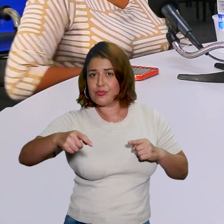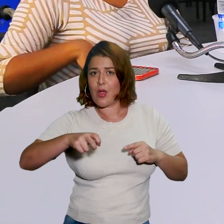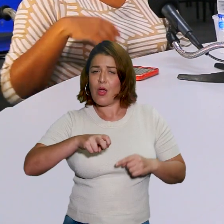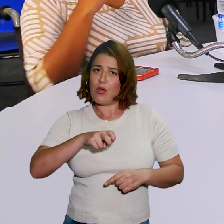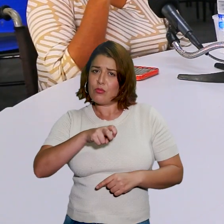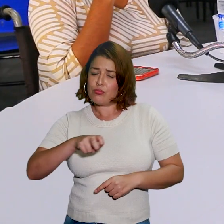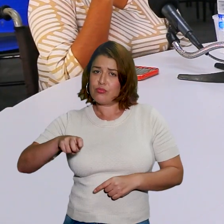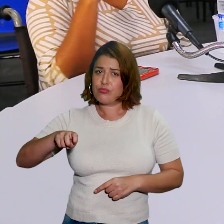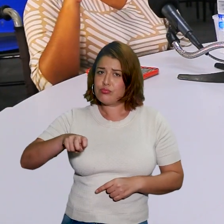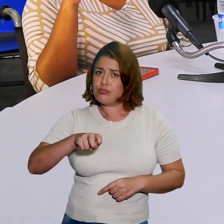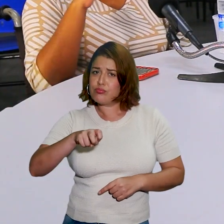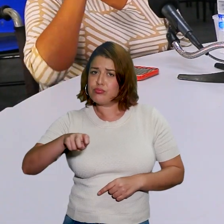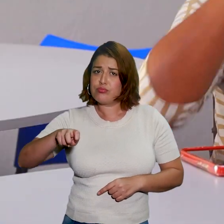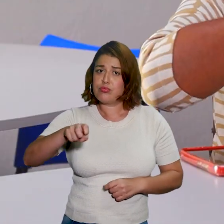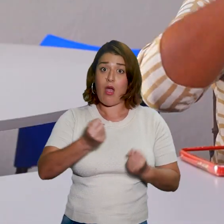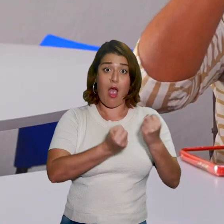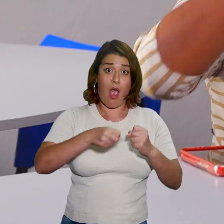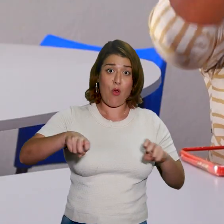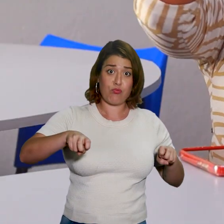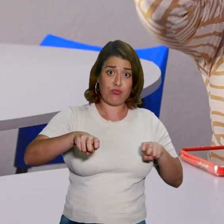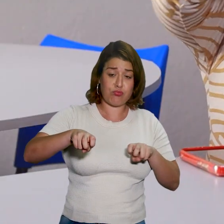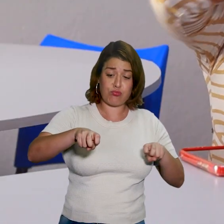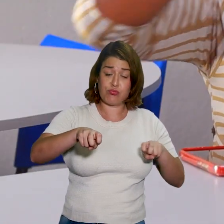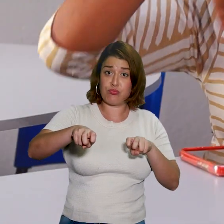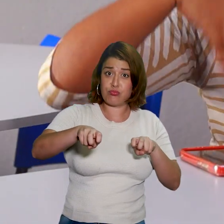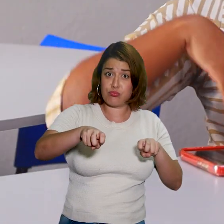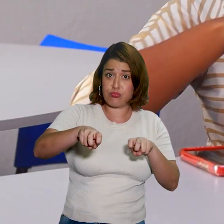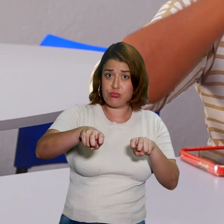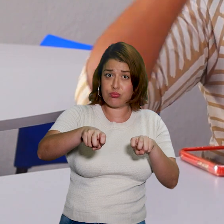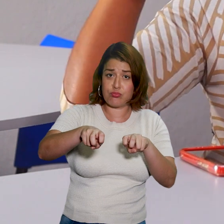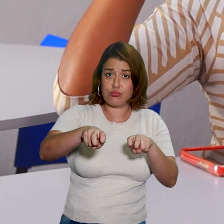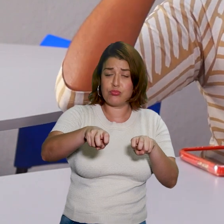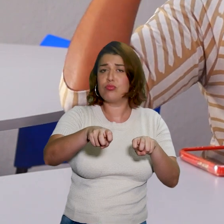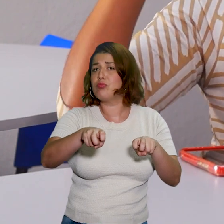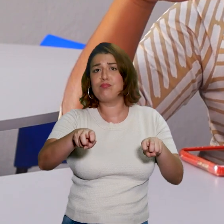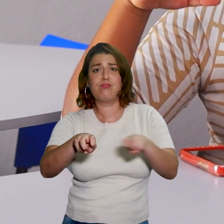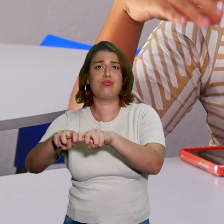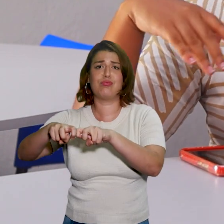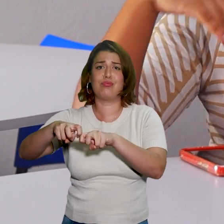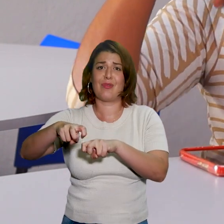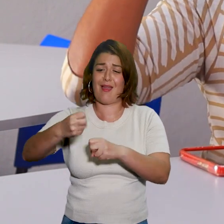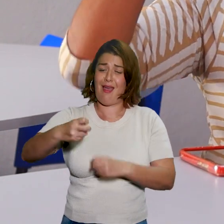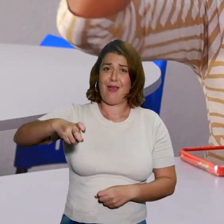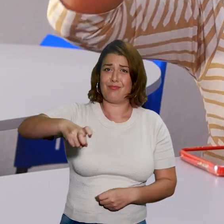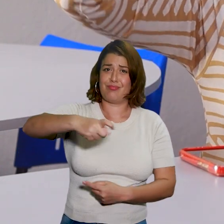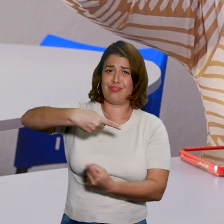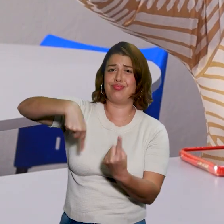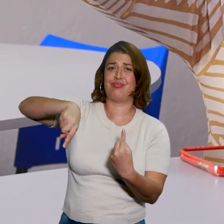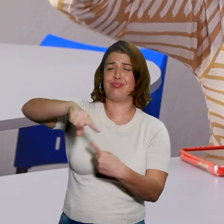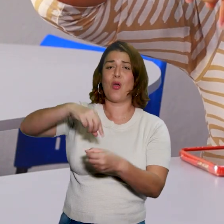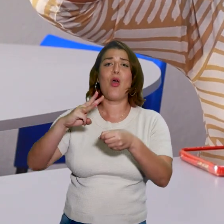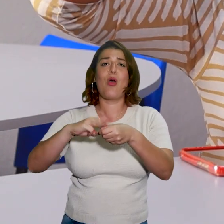acabou vendo um carro da outra pista, assim, da pista do lado, e batendo na nossa traseira. Isso,